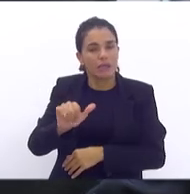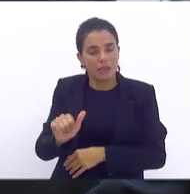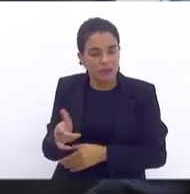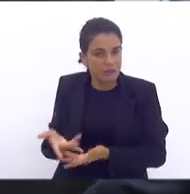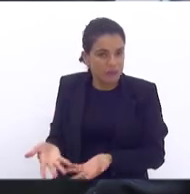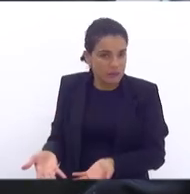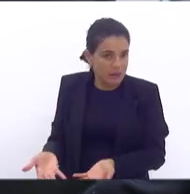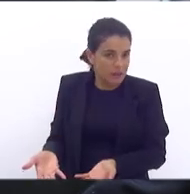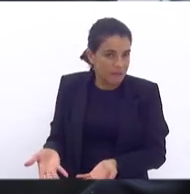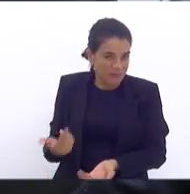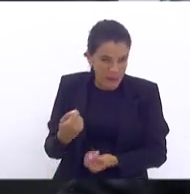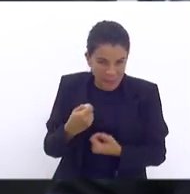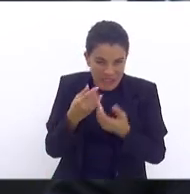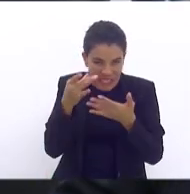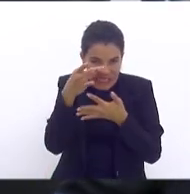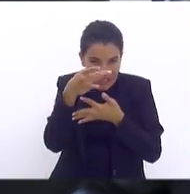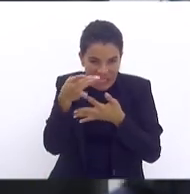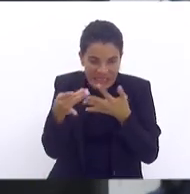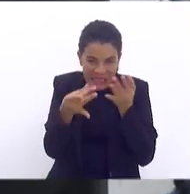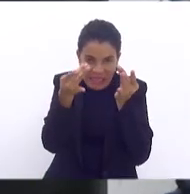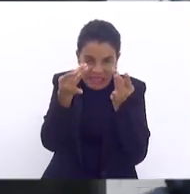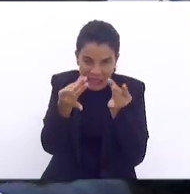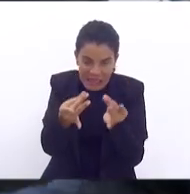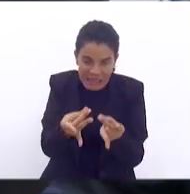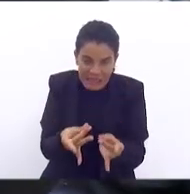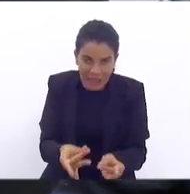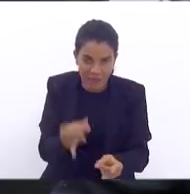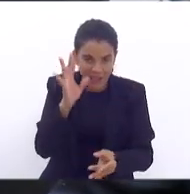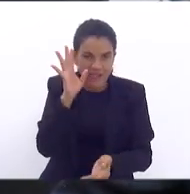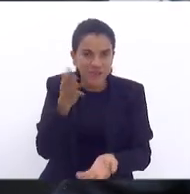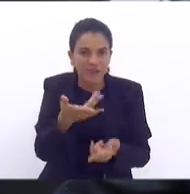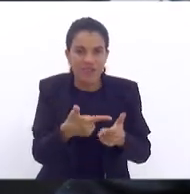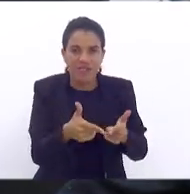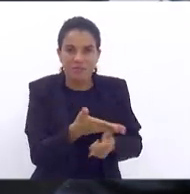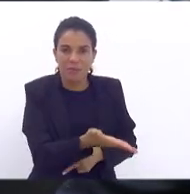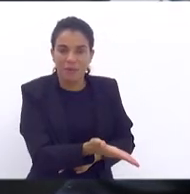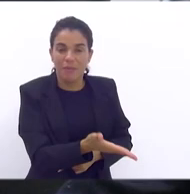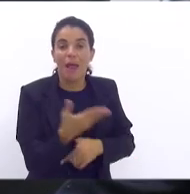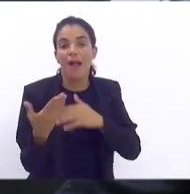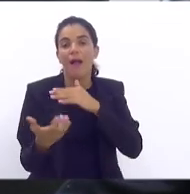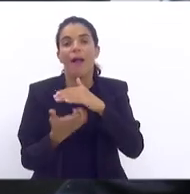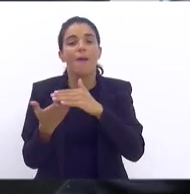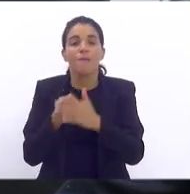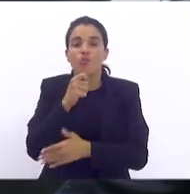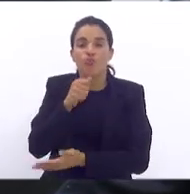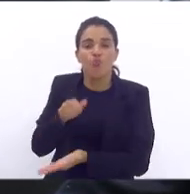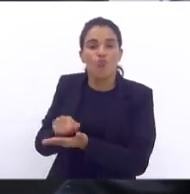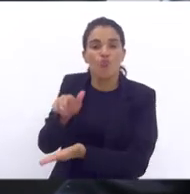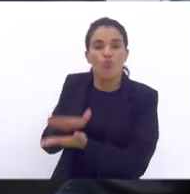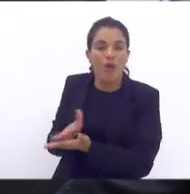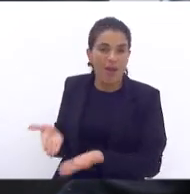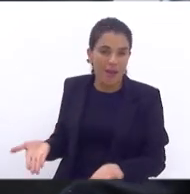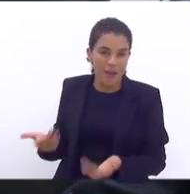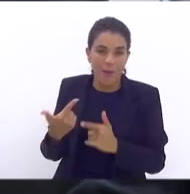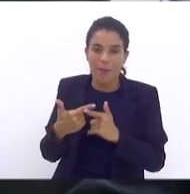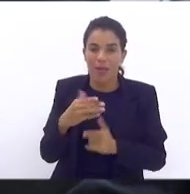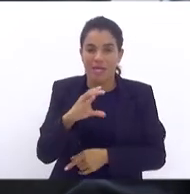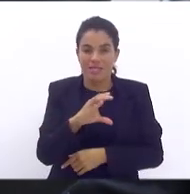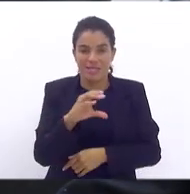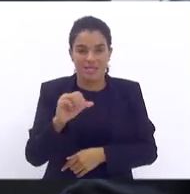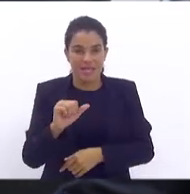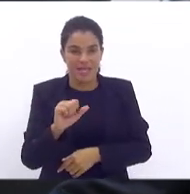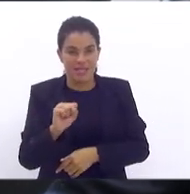precisa ter tanto detalhamento para poder resolver essa questão? Aí a empresa não é multada? No caso, a CSN não é